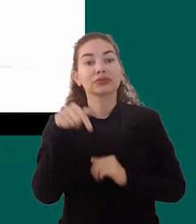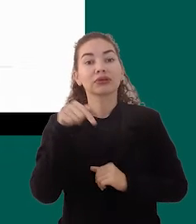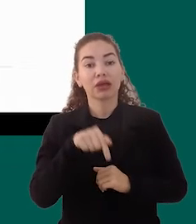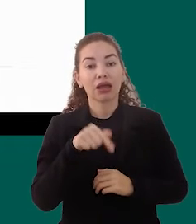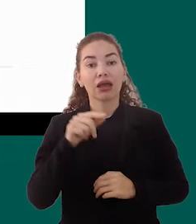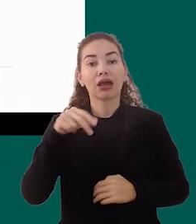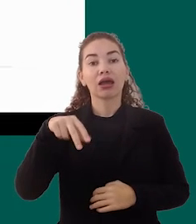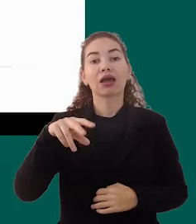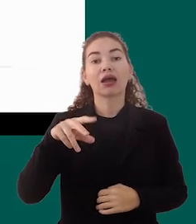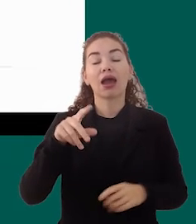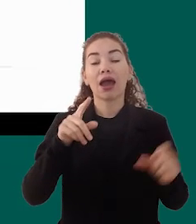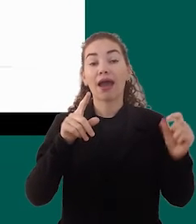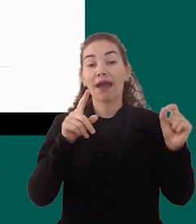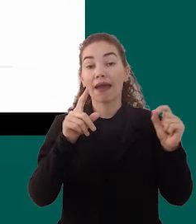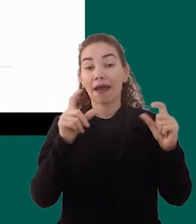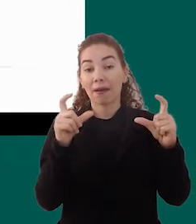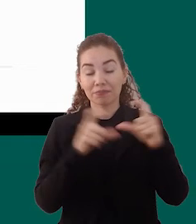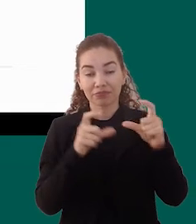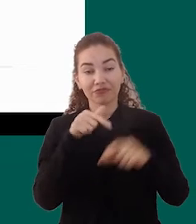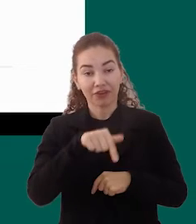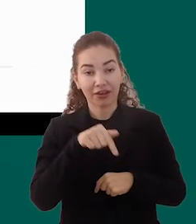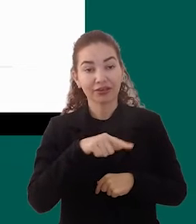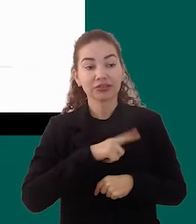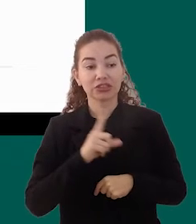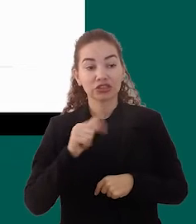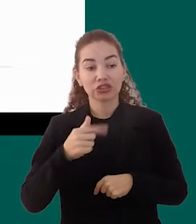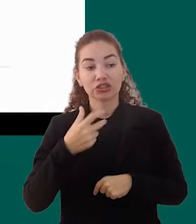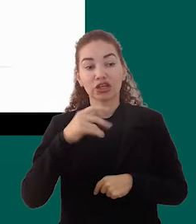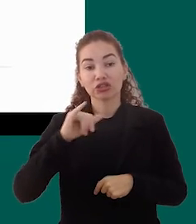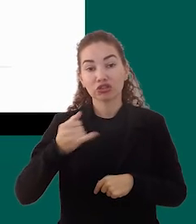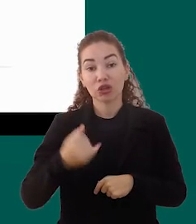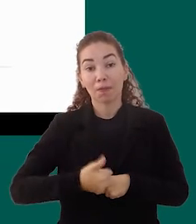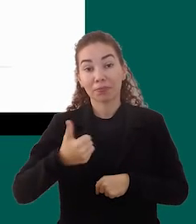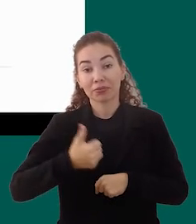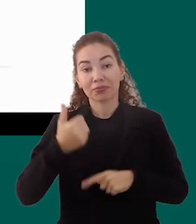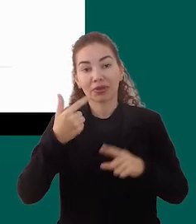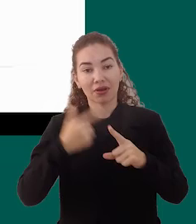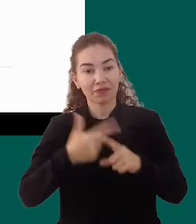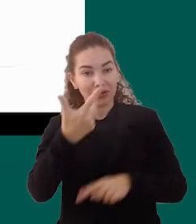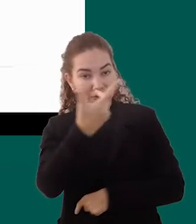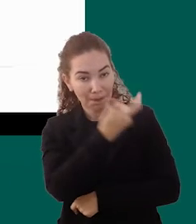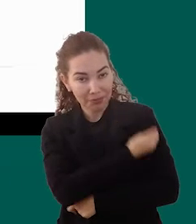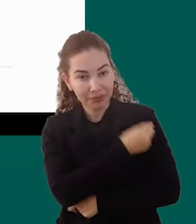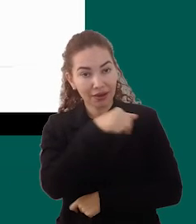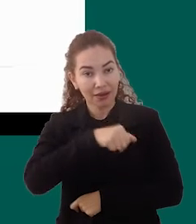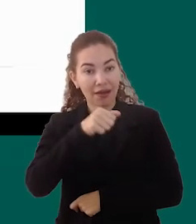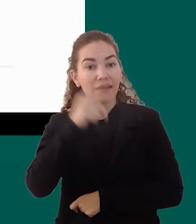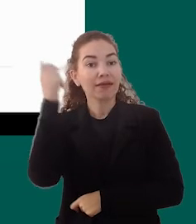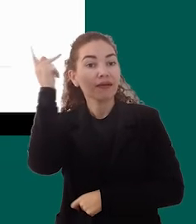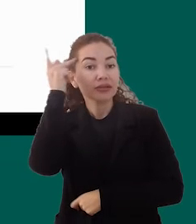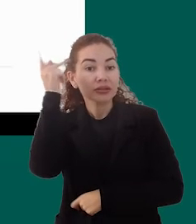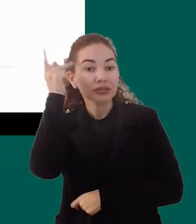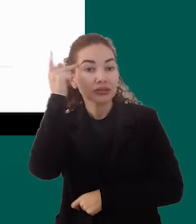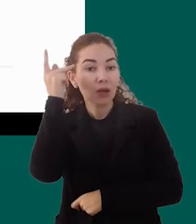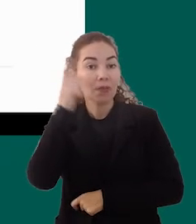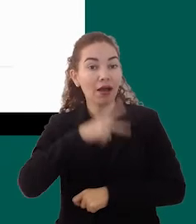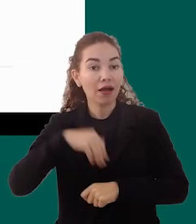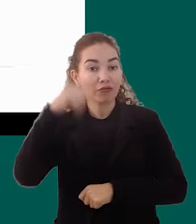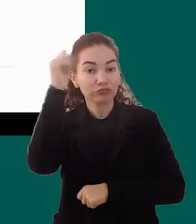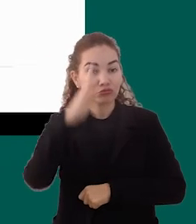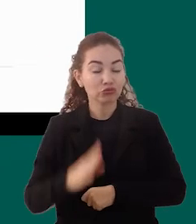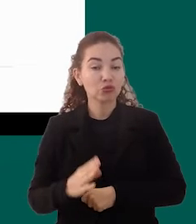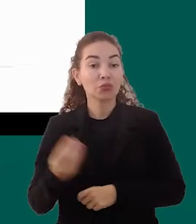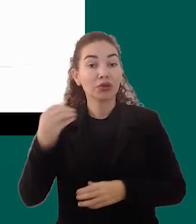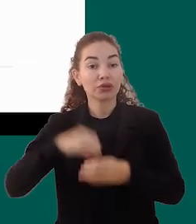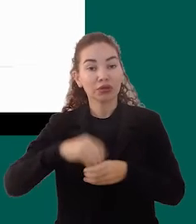Covid-19, né, a vacina da Pfizer. Em 17 de janeiro, a gente teve a primeira aplicação aqui em São Paulo. Eu tenho orgulho de dizer que eu estava presente, né, porque foi dentro do